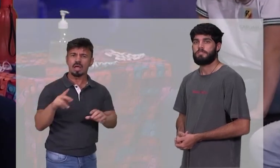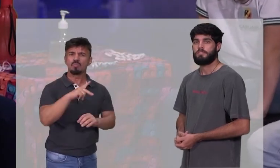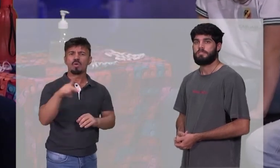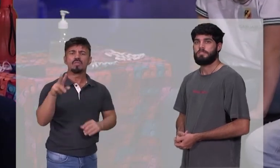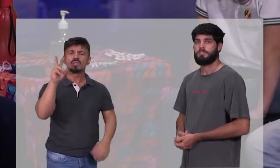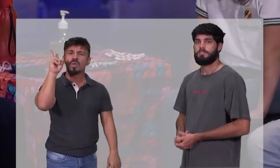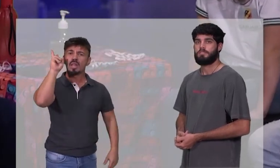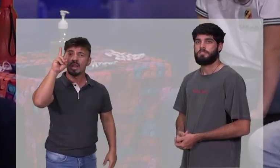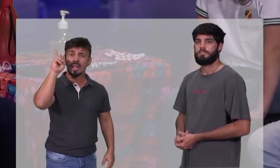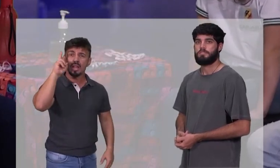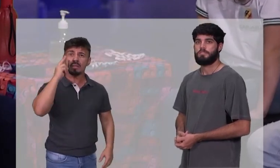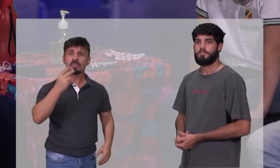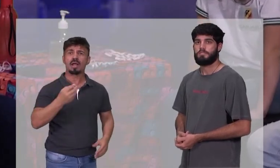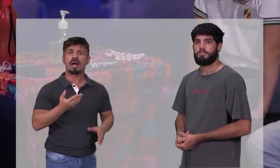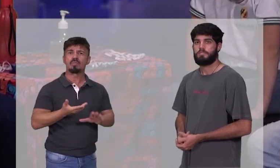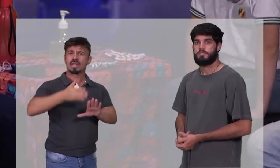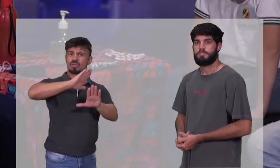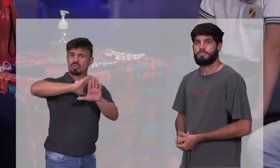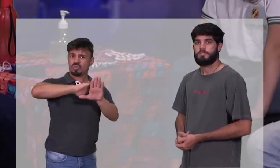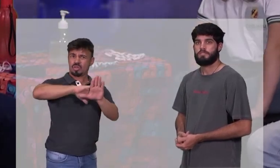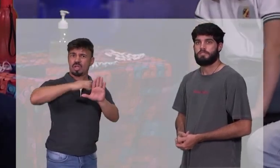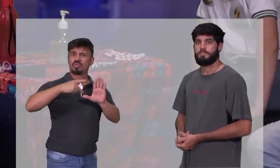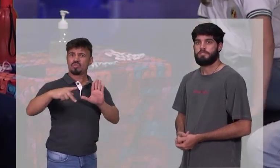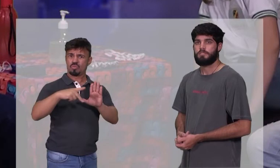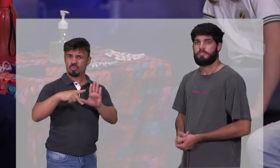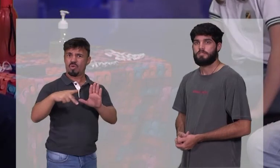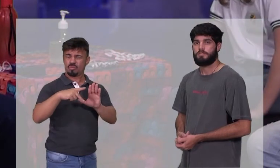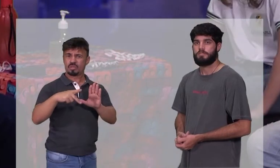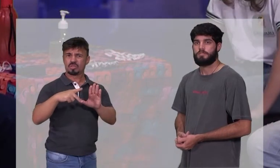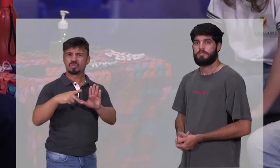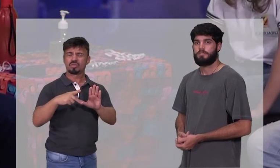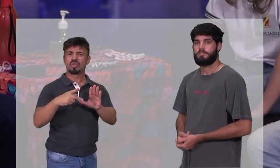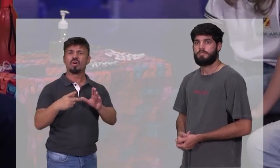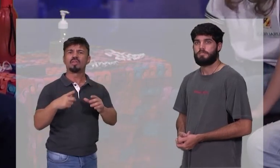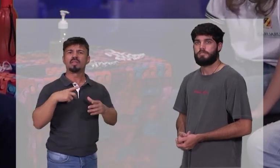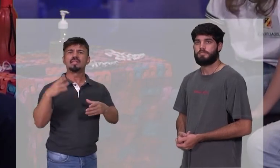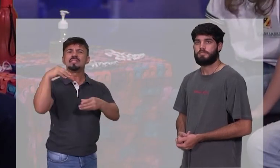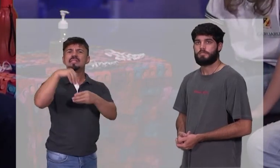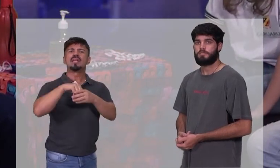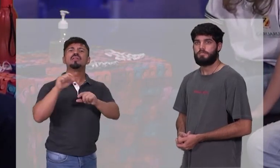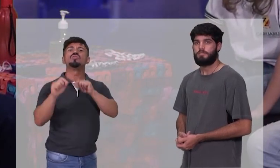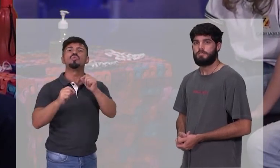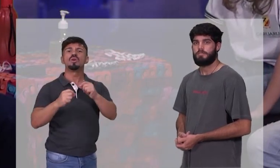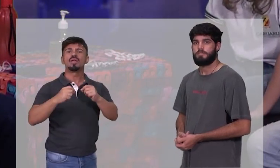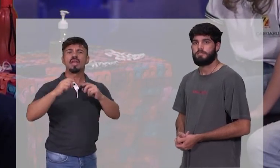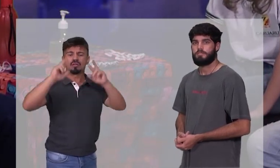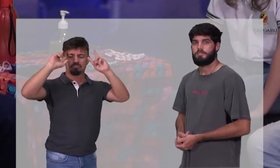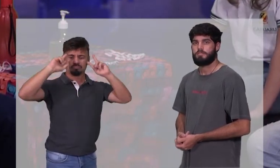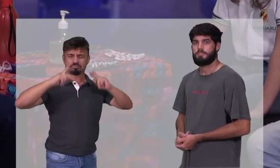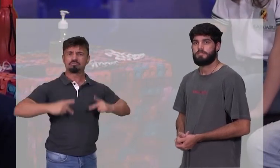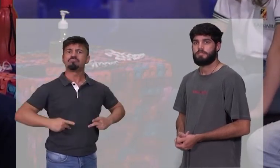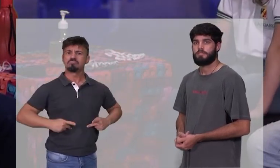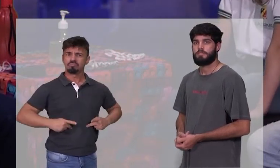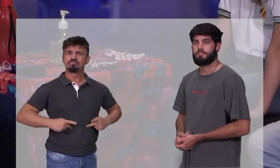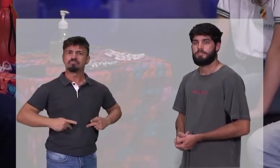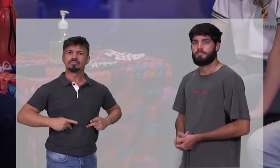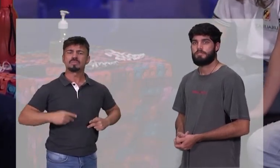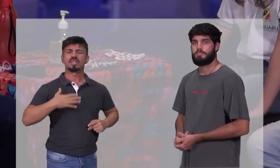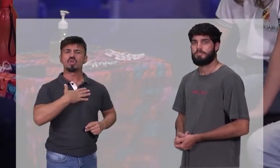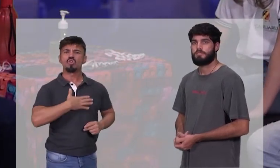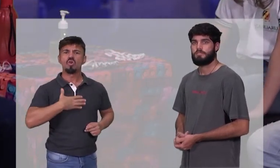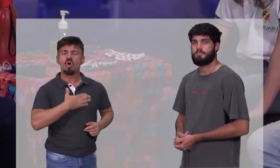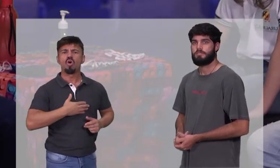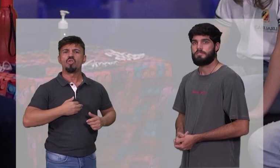de lembrar que por trás do educador, do eu educador que existe dentro de nós, existe um ser humano que tem